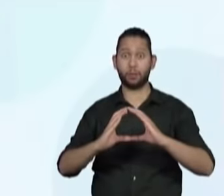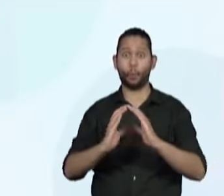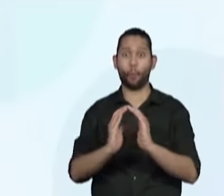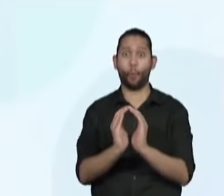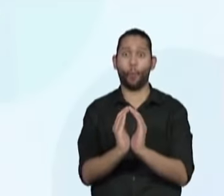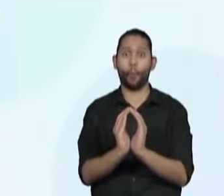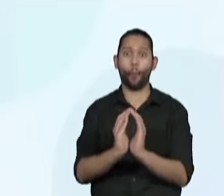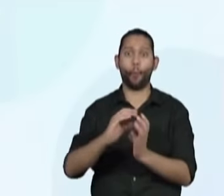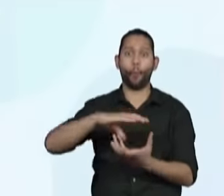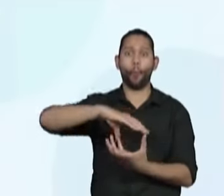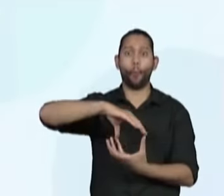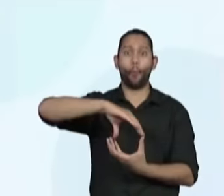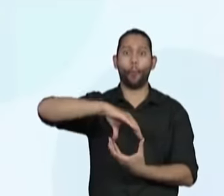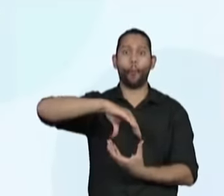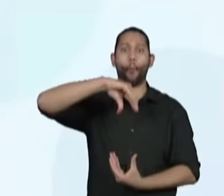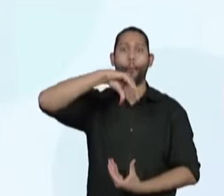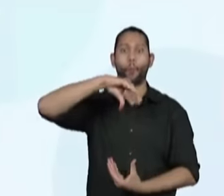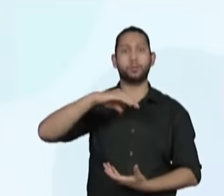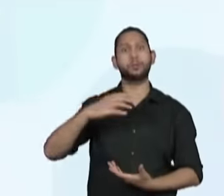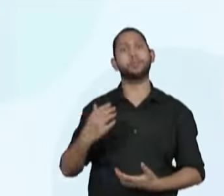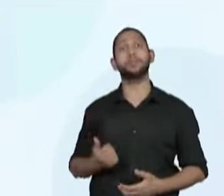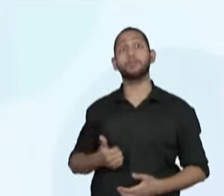vocês podem observar que é a definição